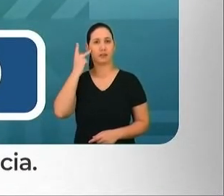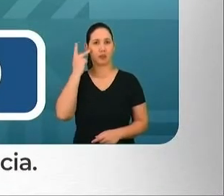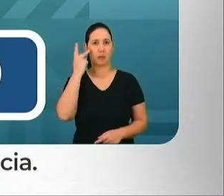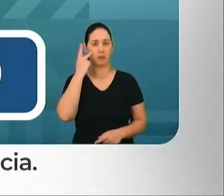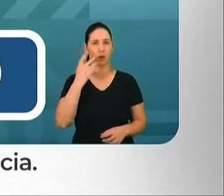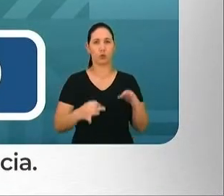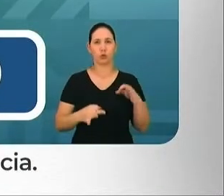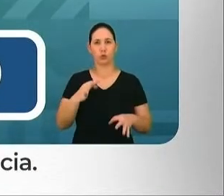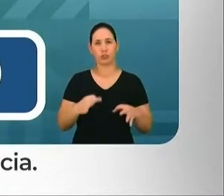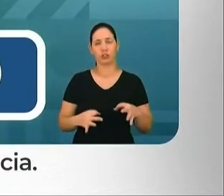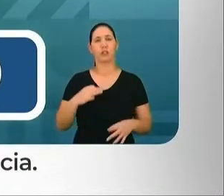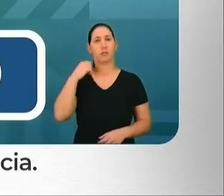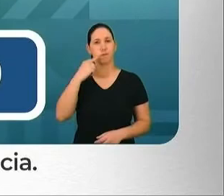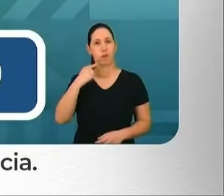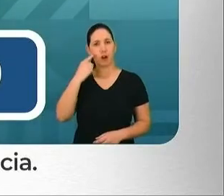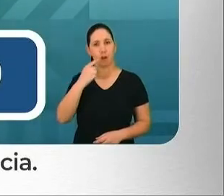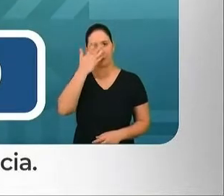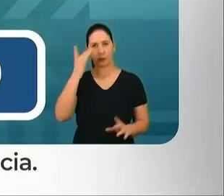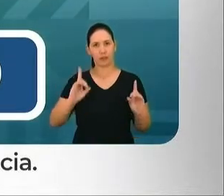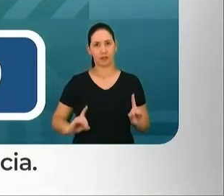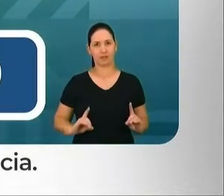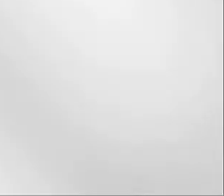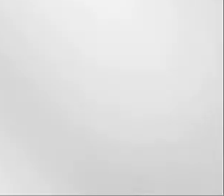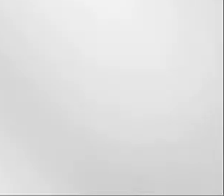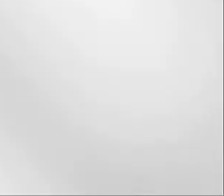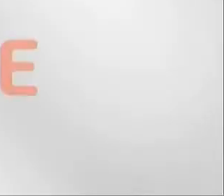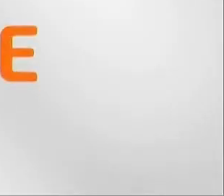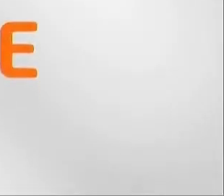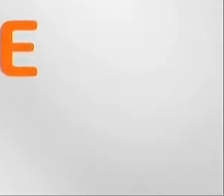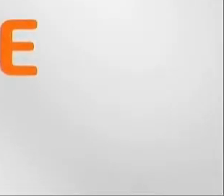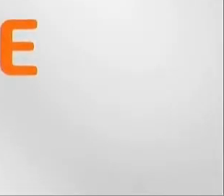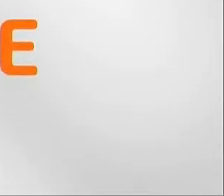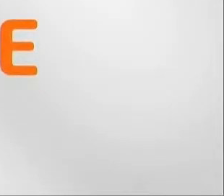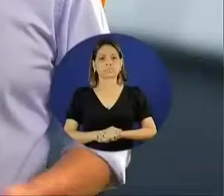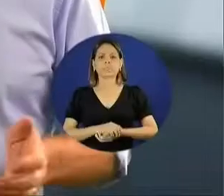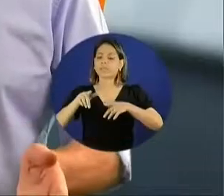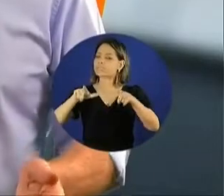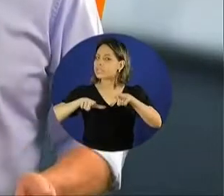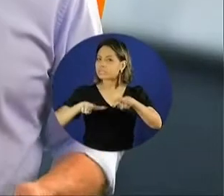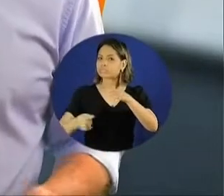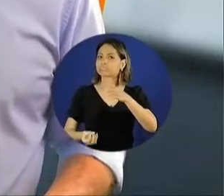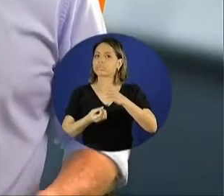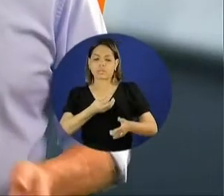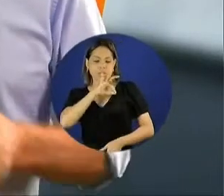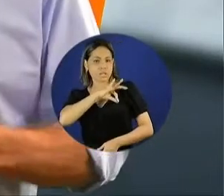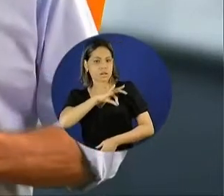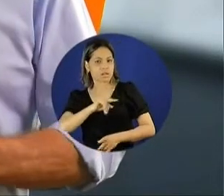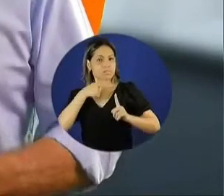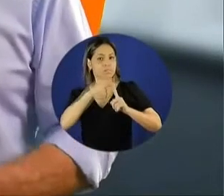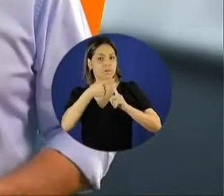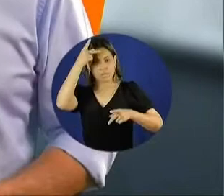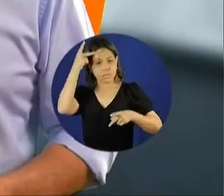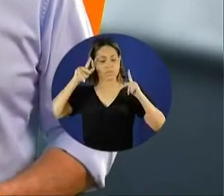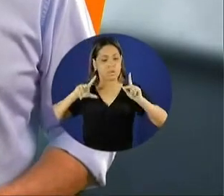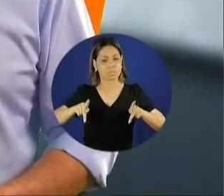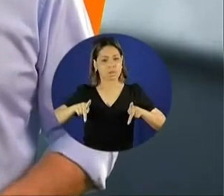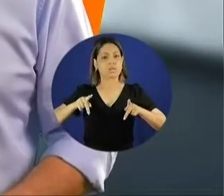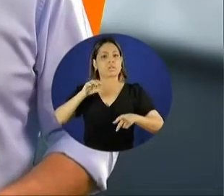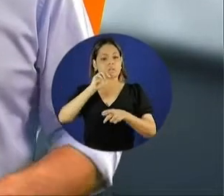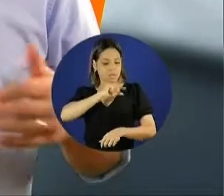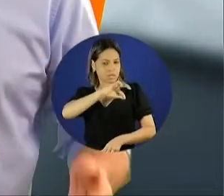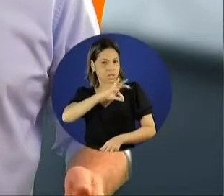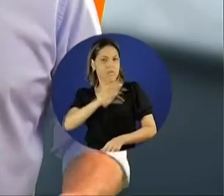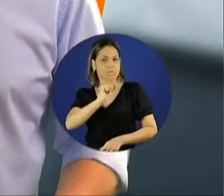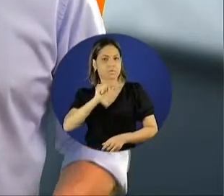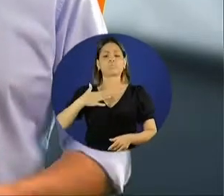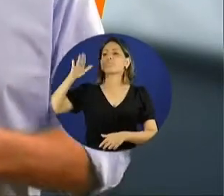Paulo. Por justiça, advocacia e pessoas com deficiência. Vote solidariedade. Vamos trabalhar pela criação do 14º salário para os